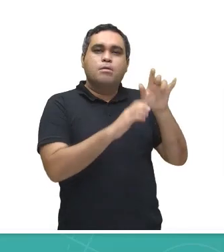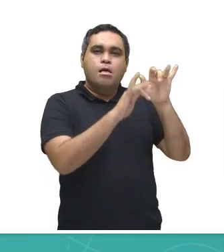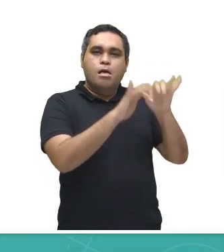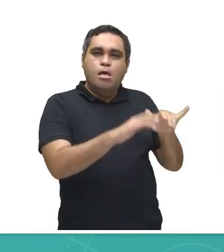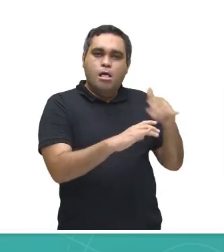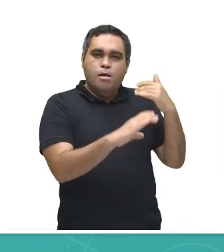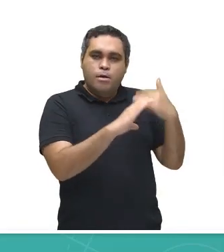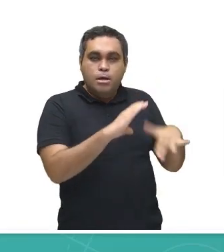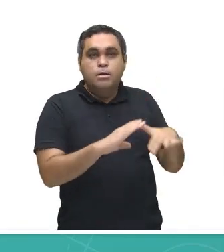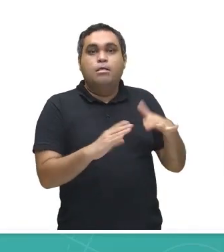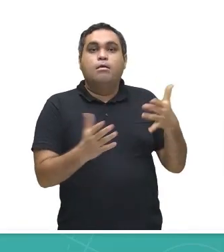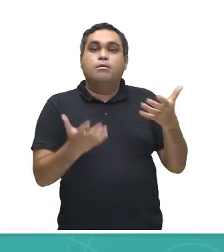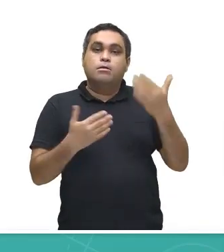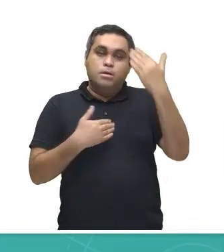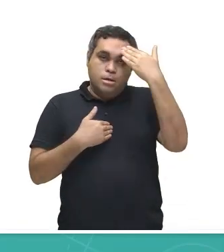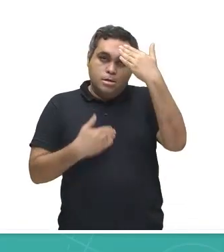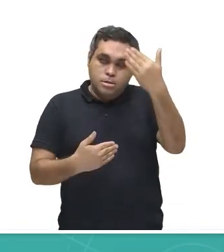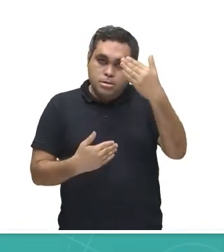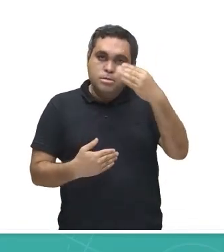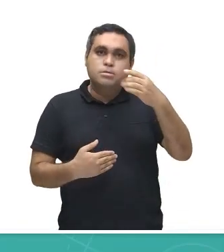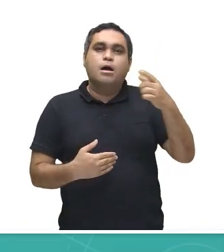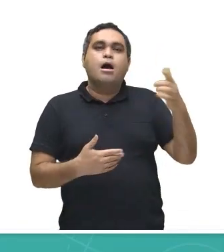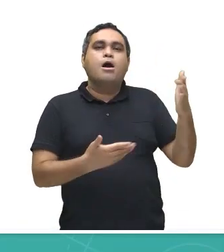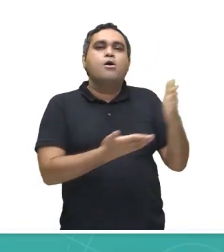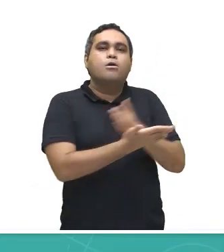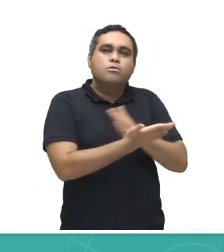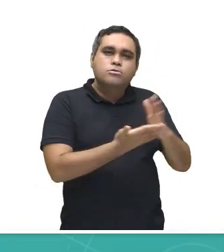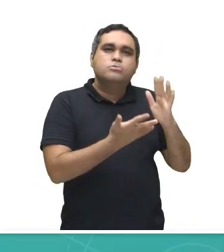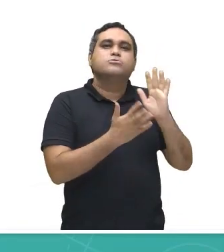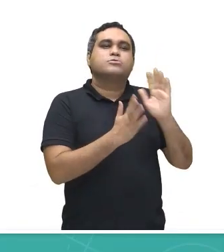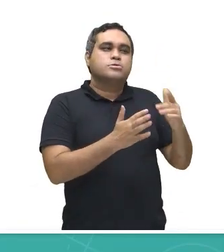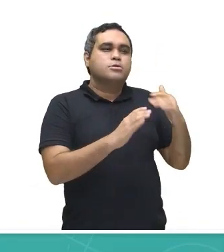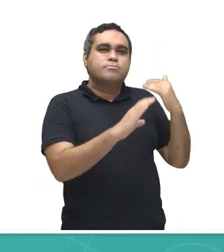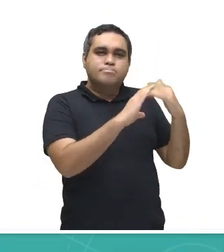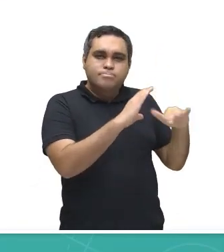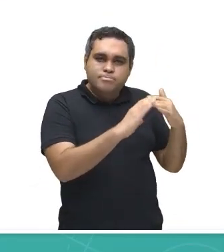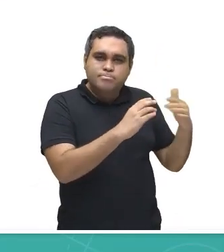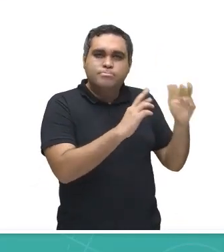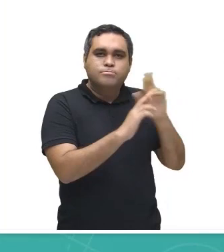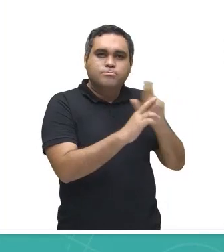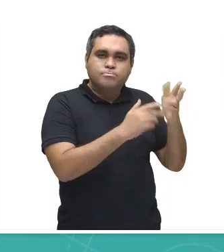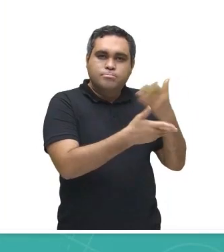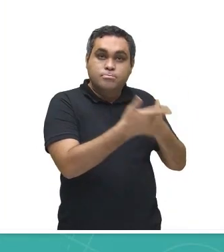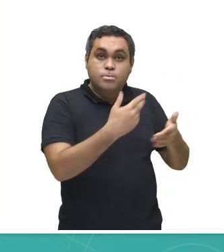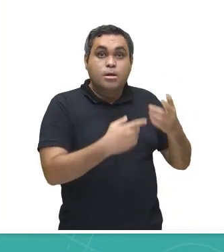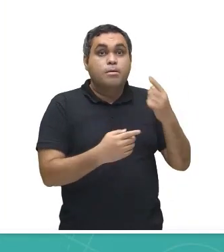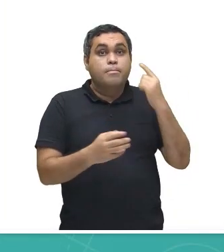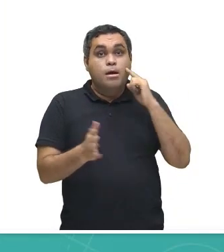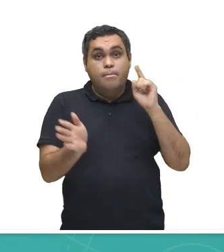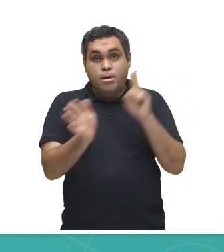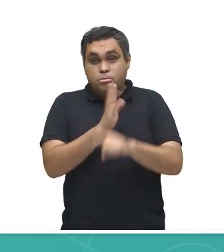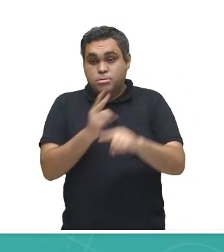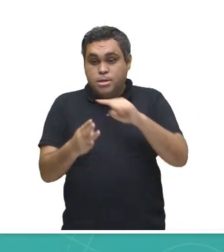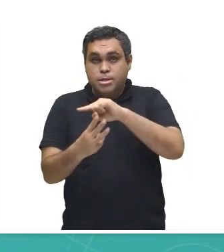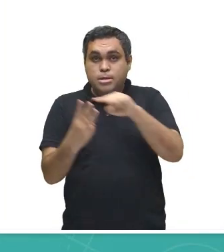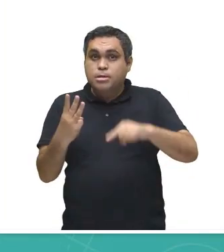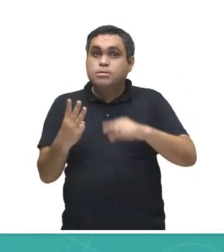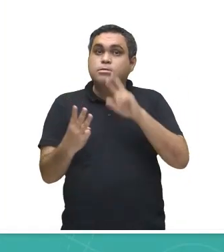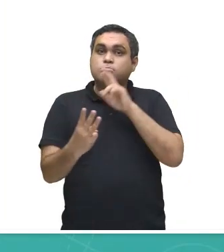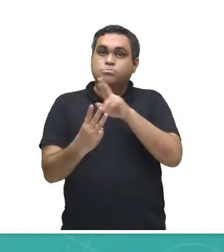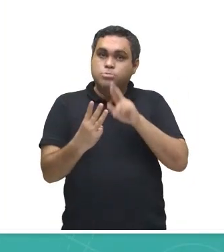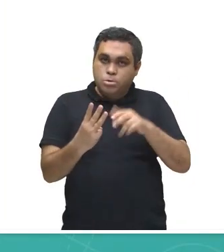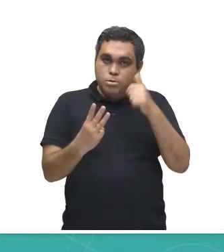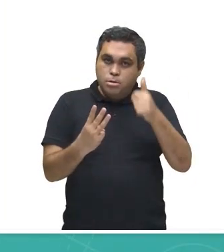já quero agradecer a participação de alguns que estão respondendo. Não esqueçam de verificar essas 3 questões, tá certo, gente? Aí